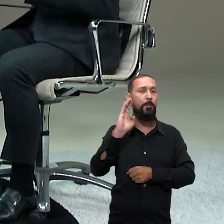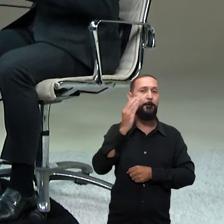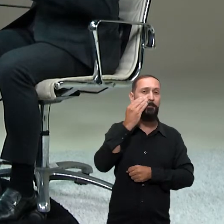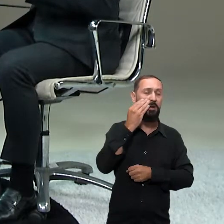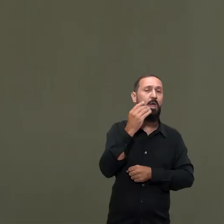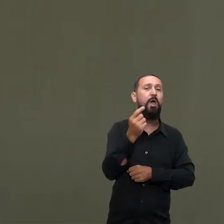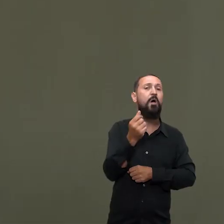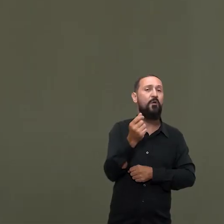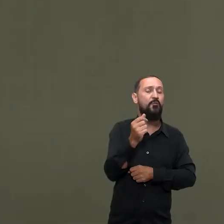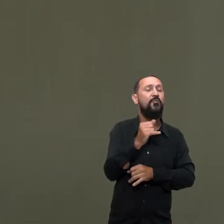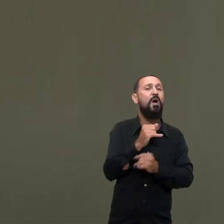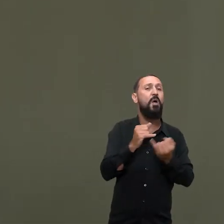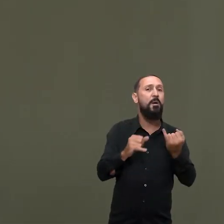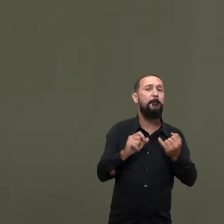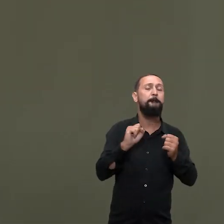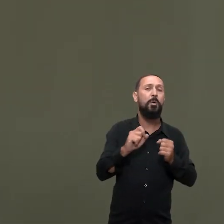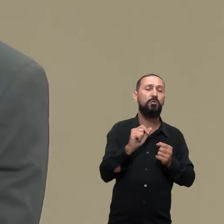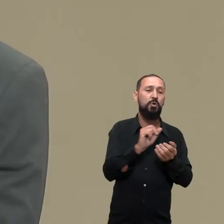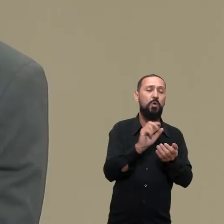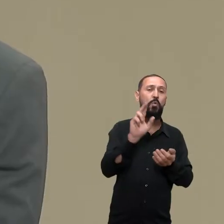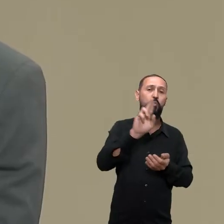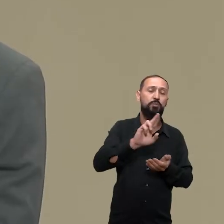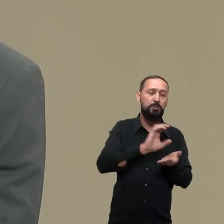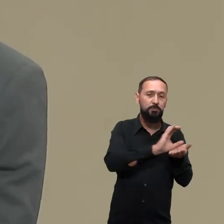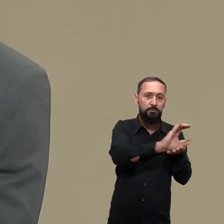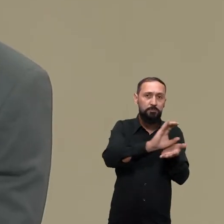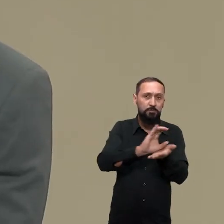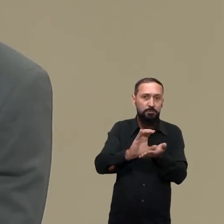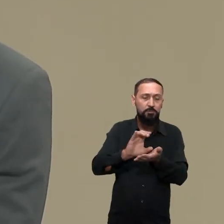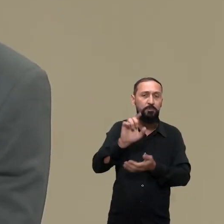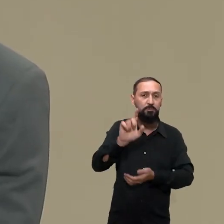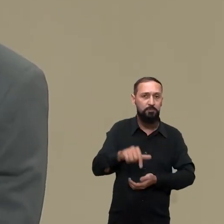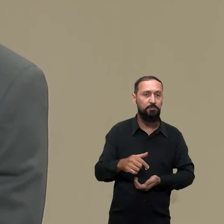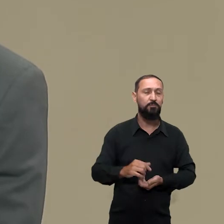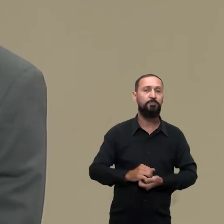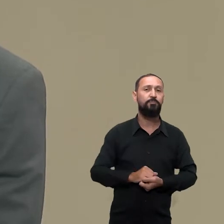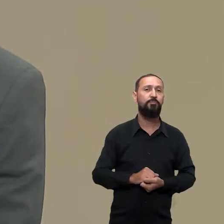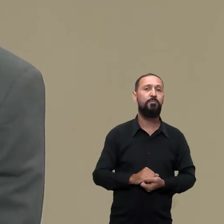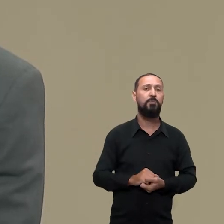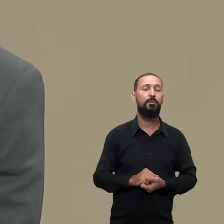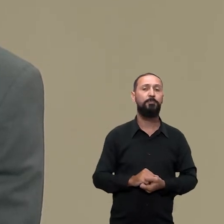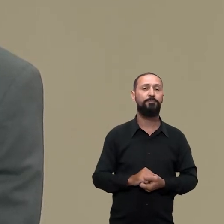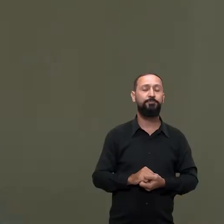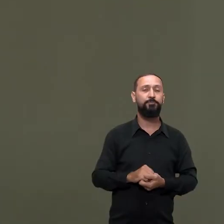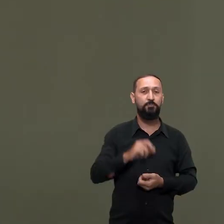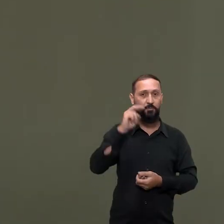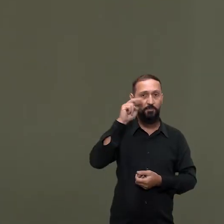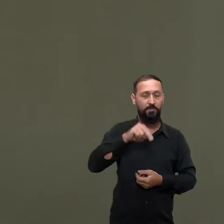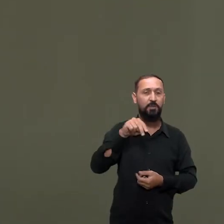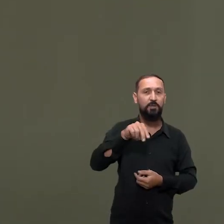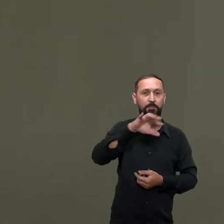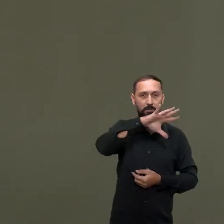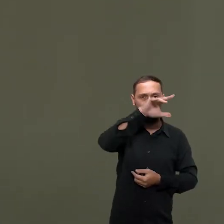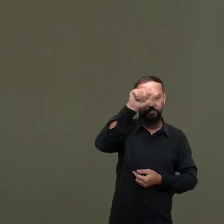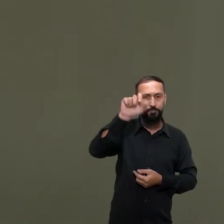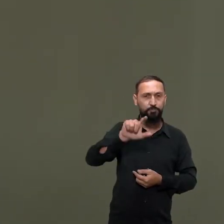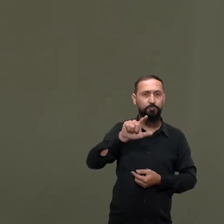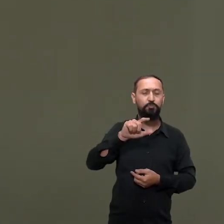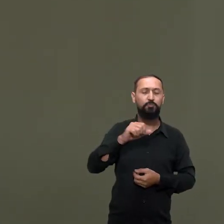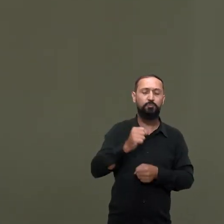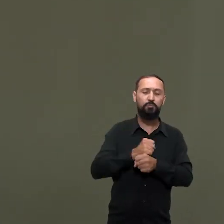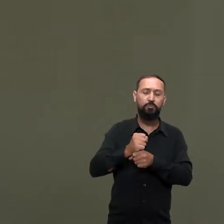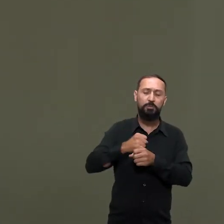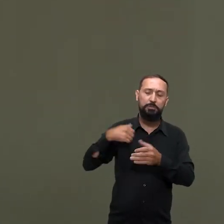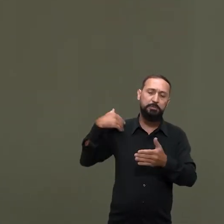é um valor considerável que pode ser investido em outras áreas também do estado. A gente está assistindo aqui no Mato Grosso do Sul,